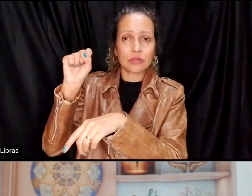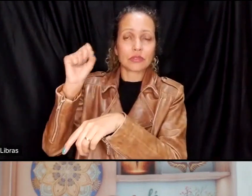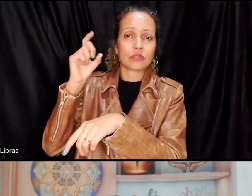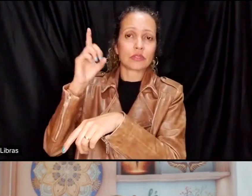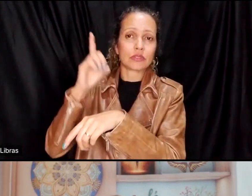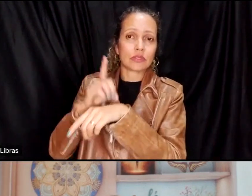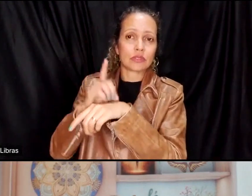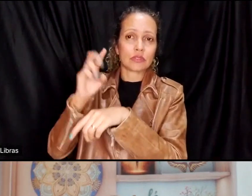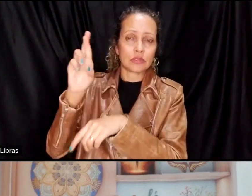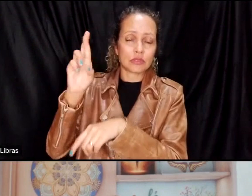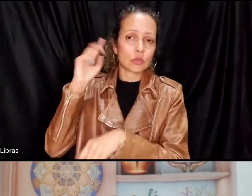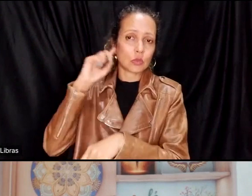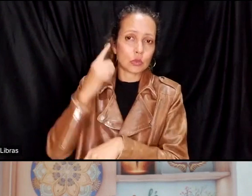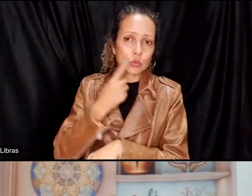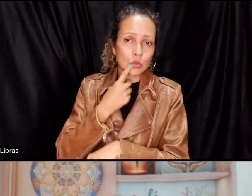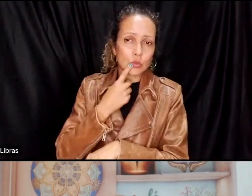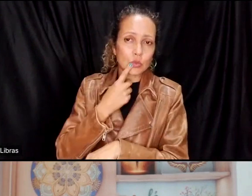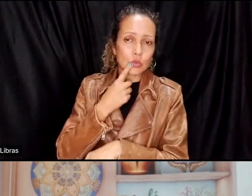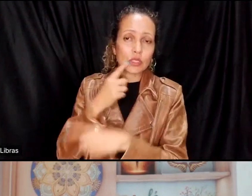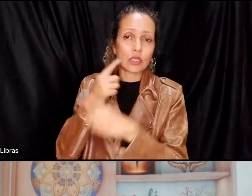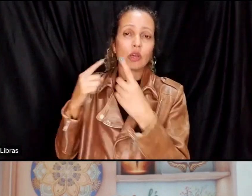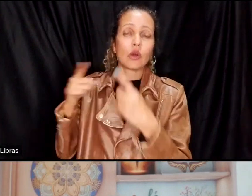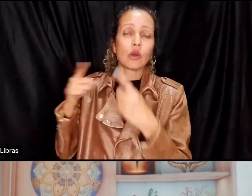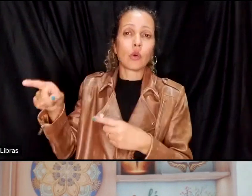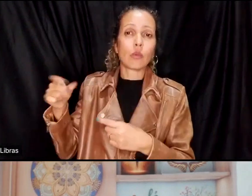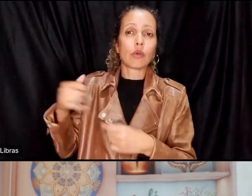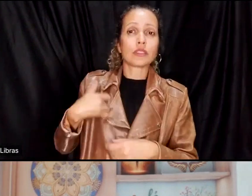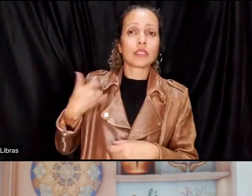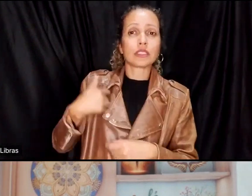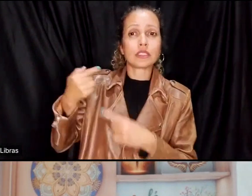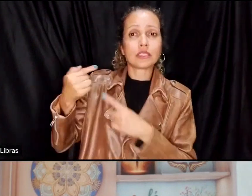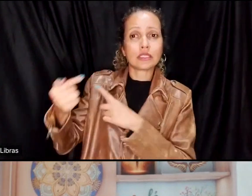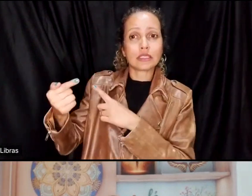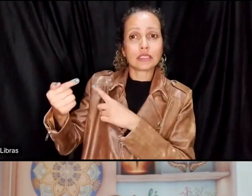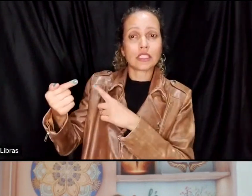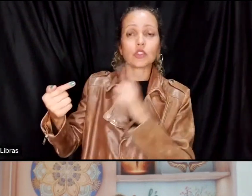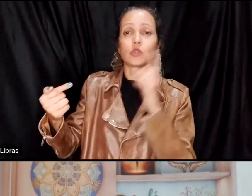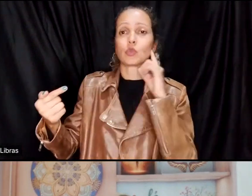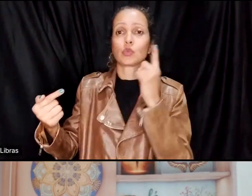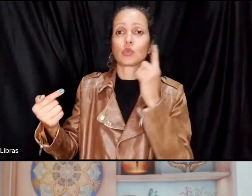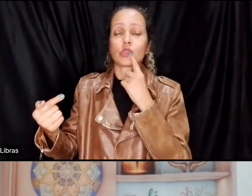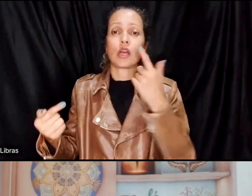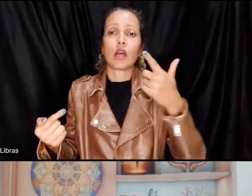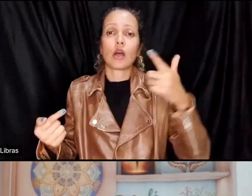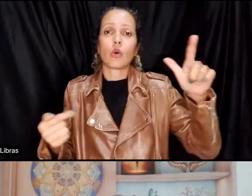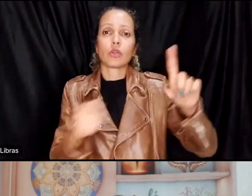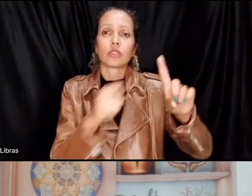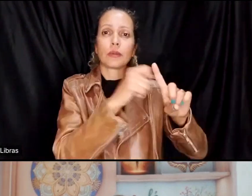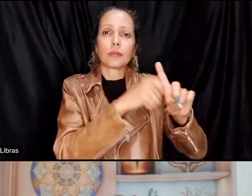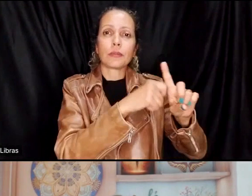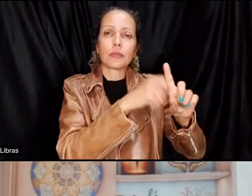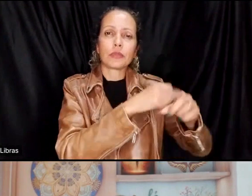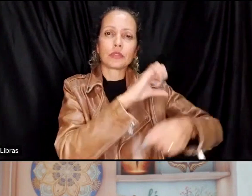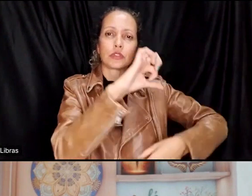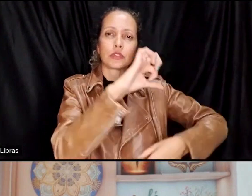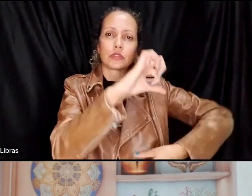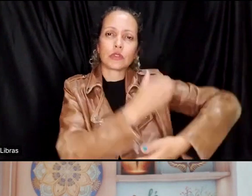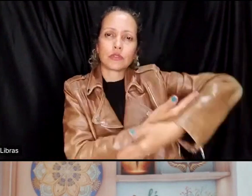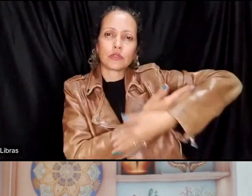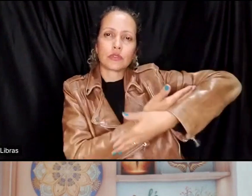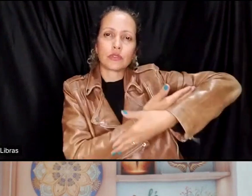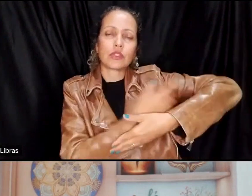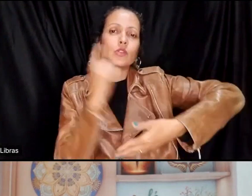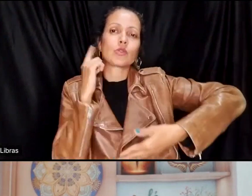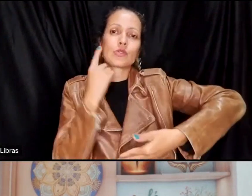a Mariane ficou surda porque teve uma febre com nove meses e a Silvia, que é uma coisa assim que eu nunca